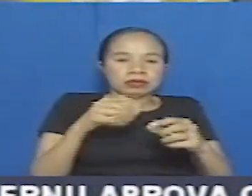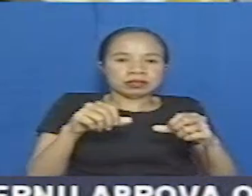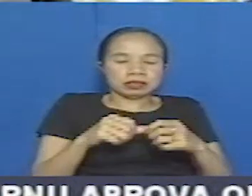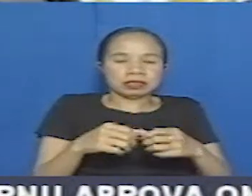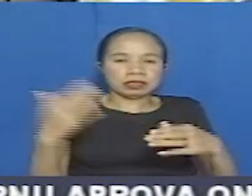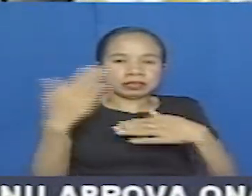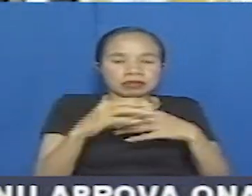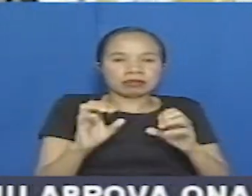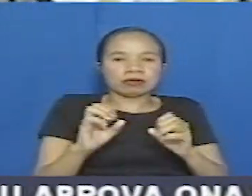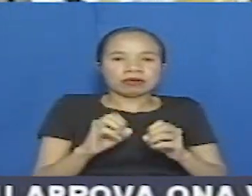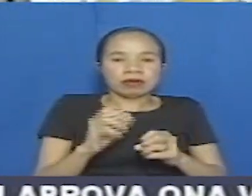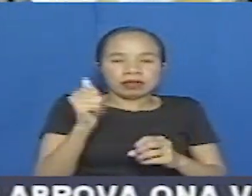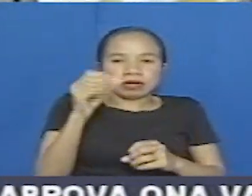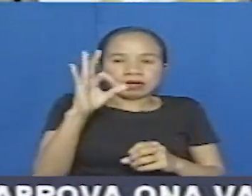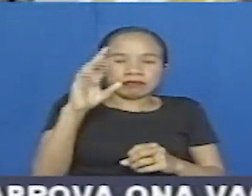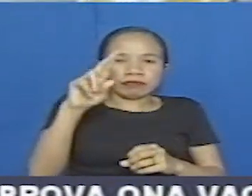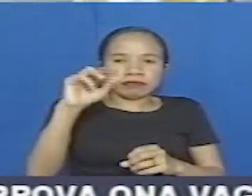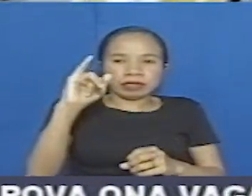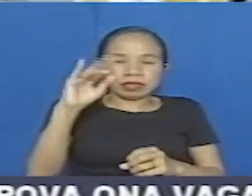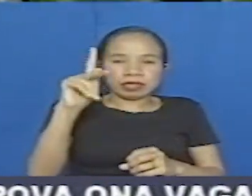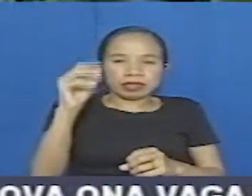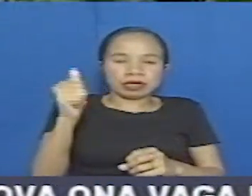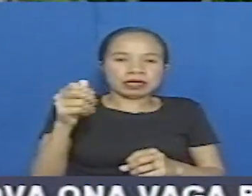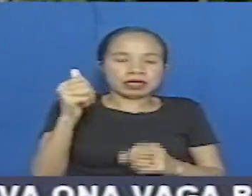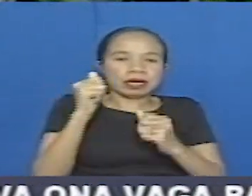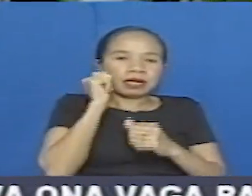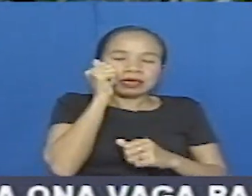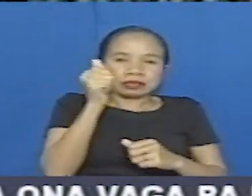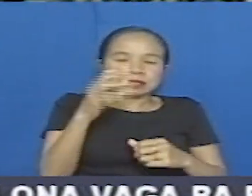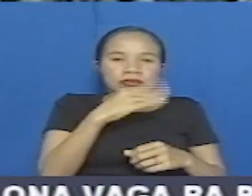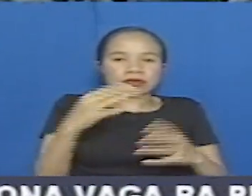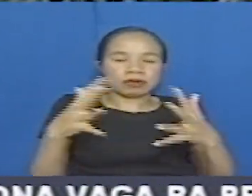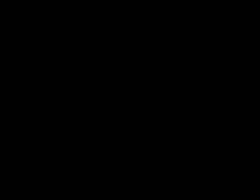Continente, África, Ásia, no América. Nuno Moraes, Alessandro Santos, RTL.